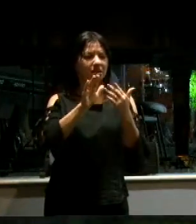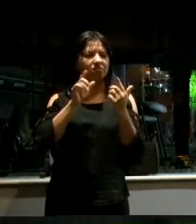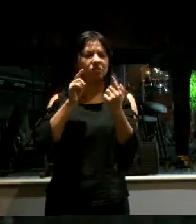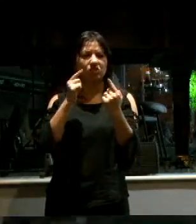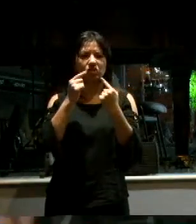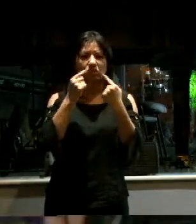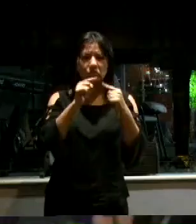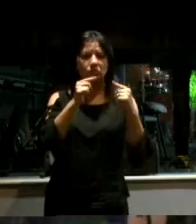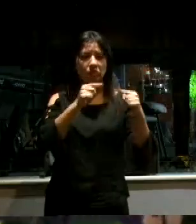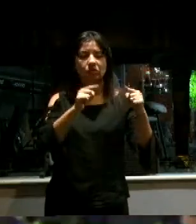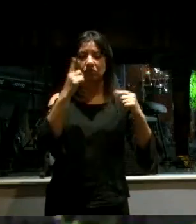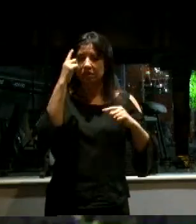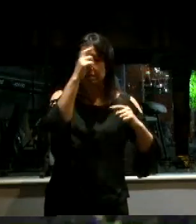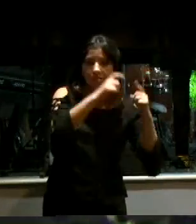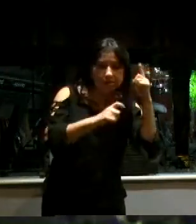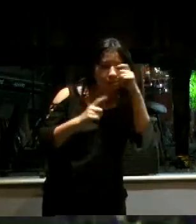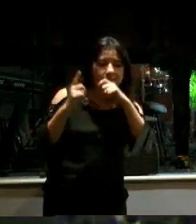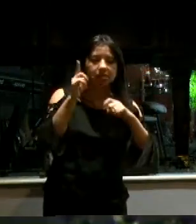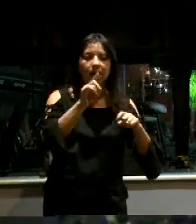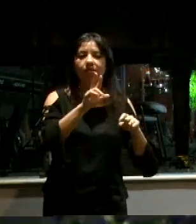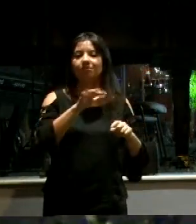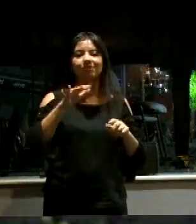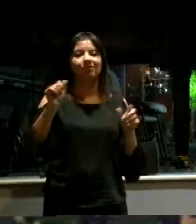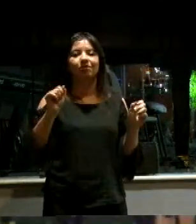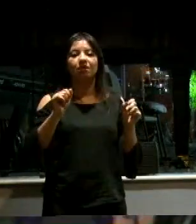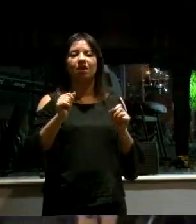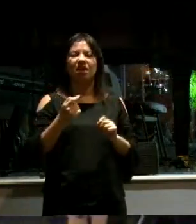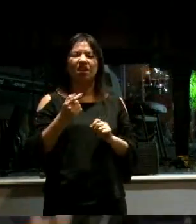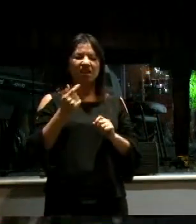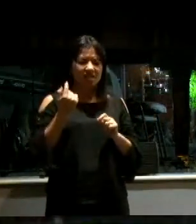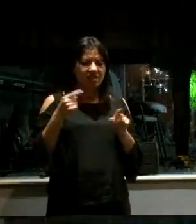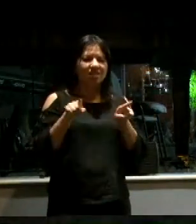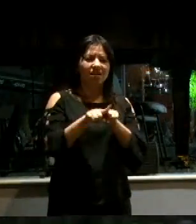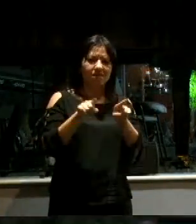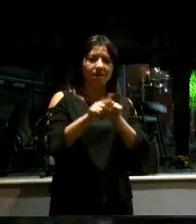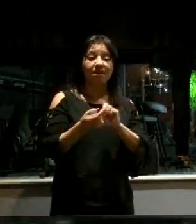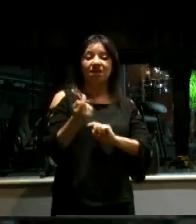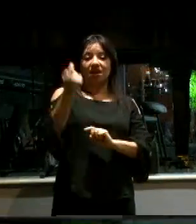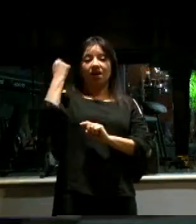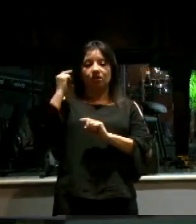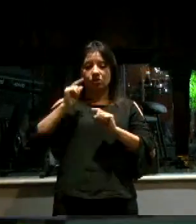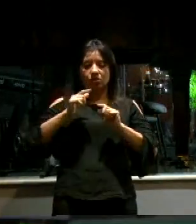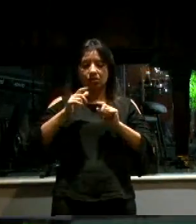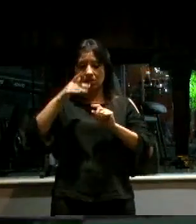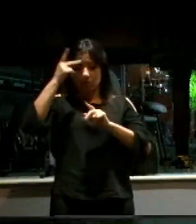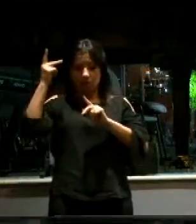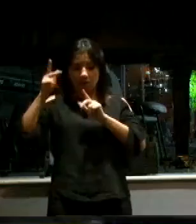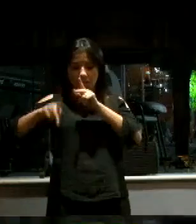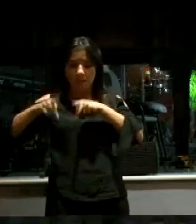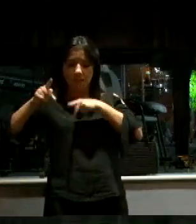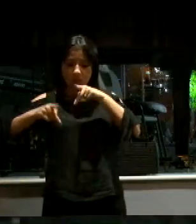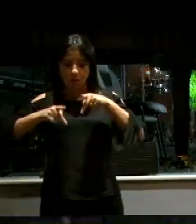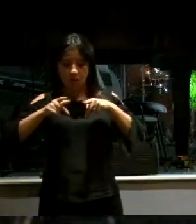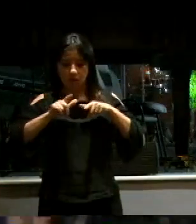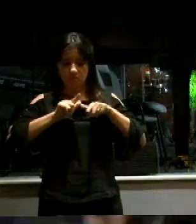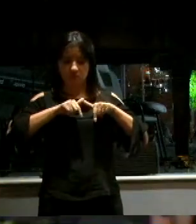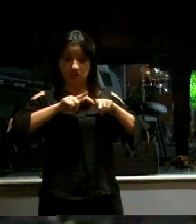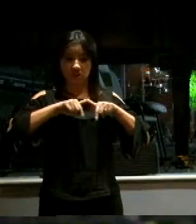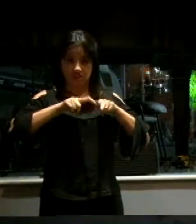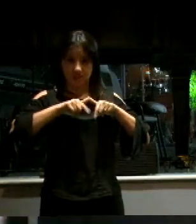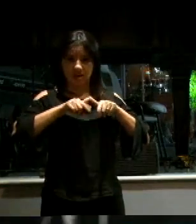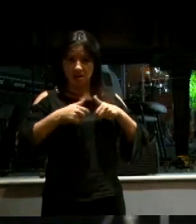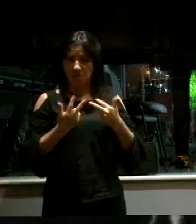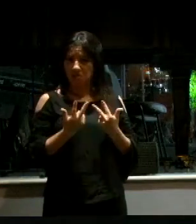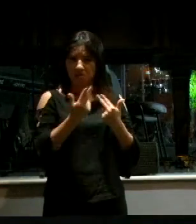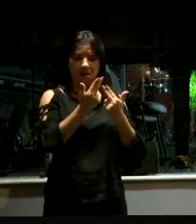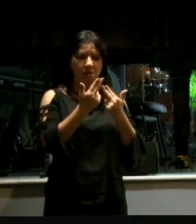Israel. Eles foram livres e libertos do Egito com mão poderosa. Deus revelou quem ele era.